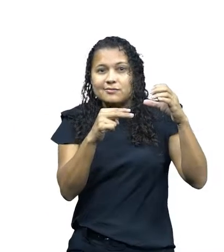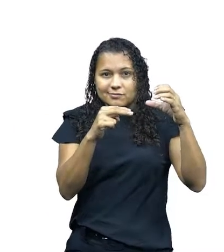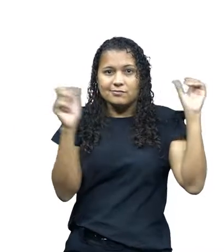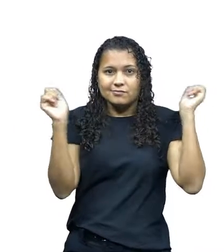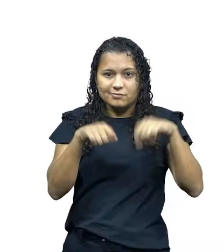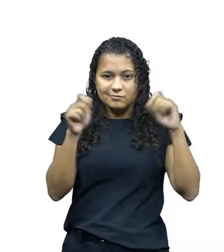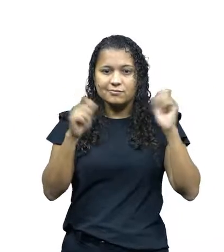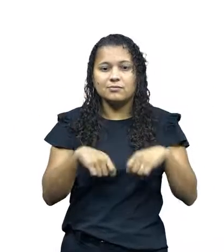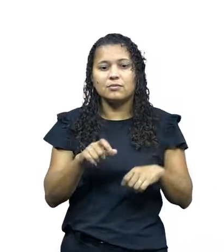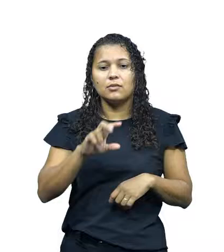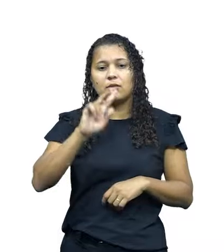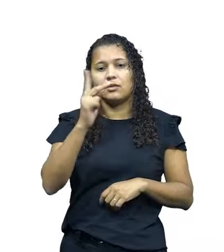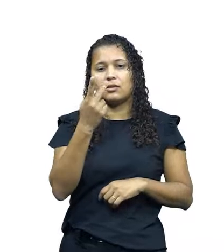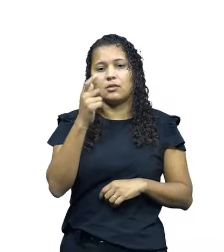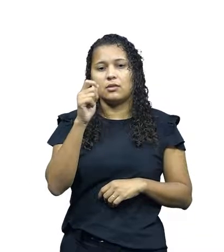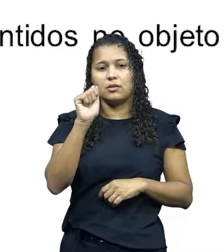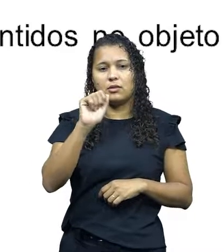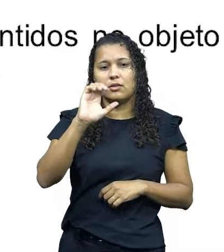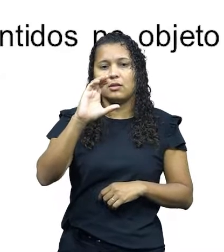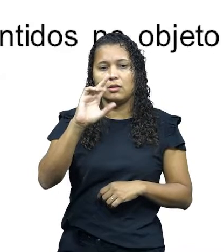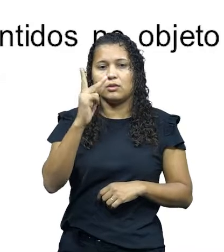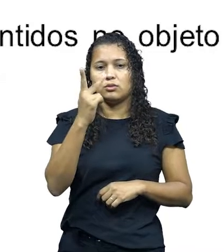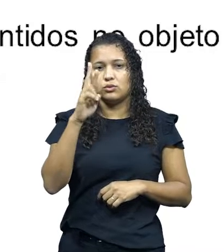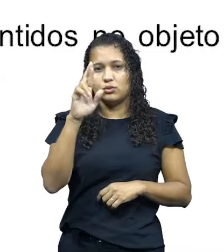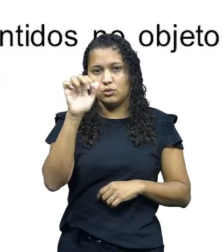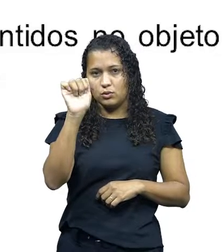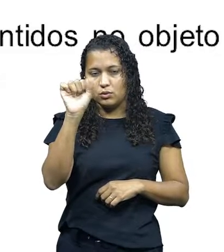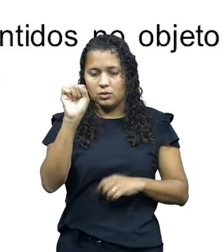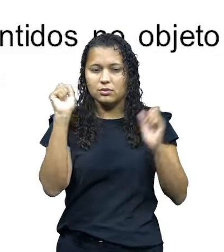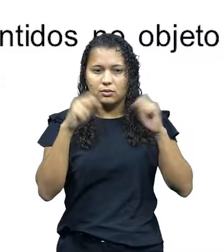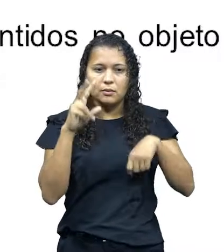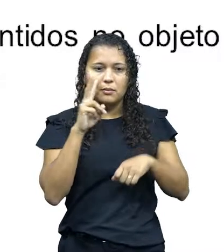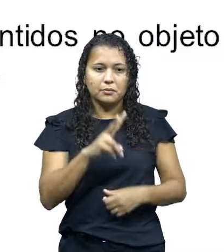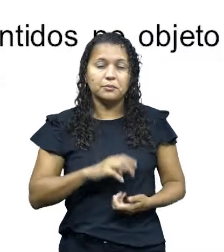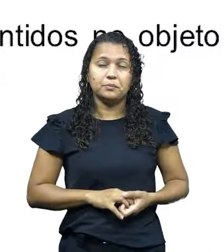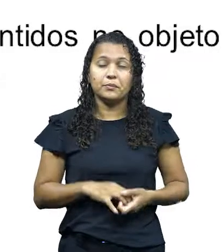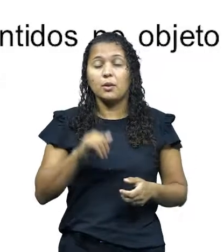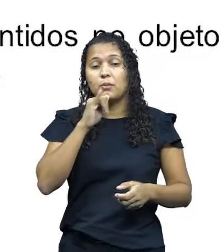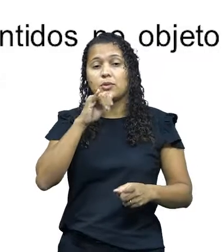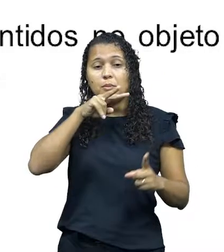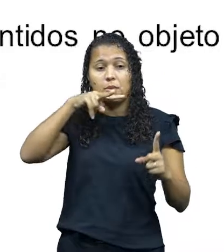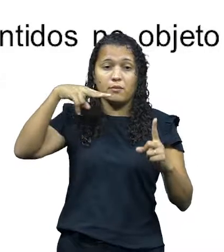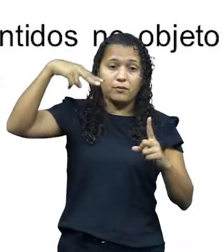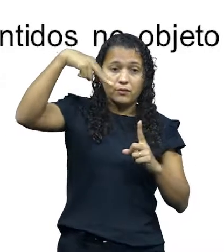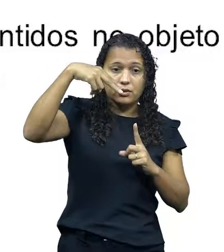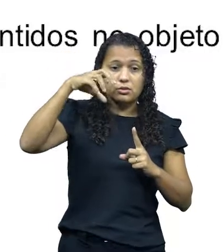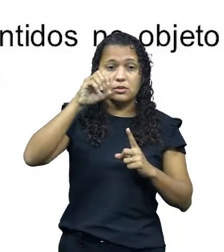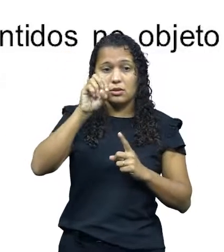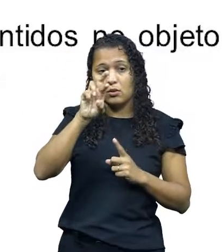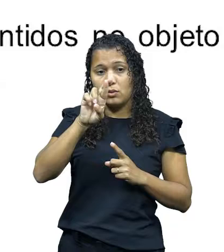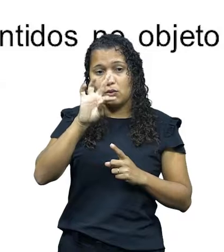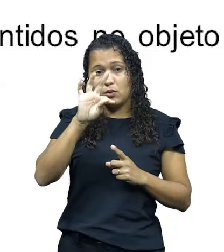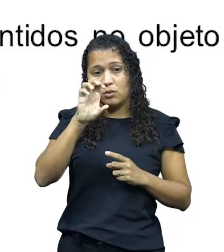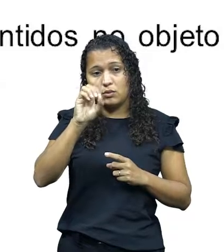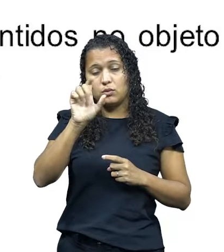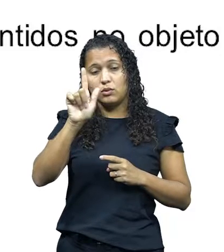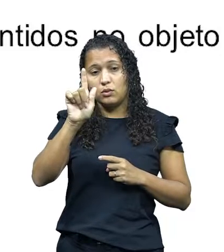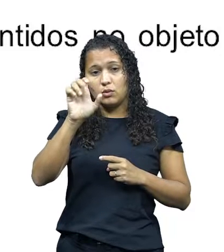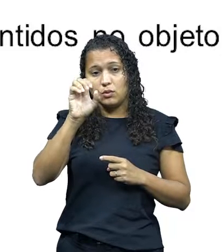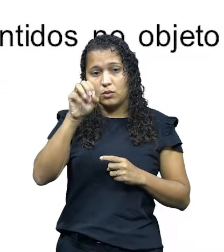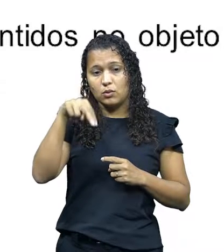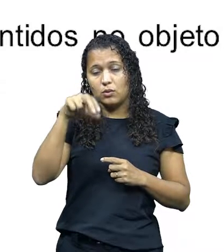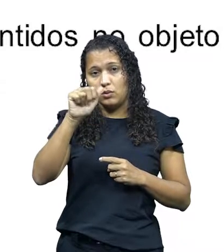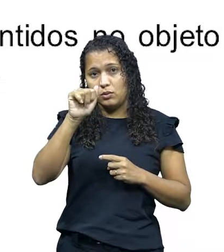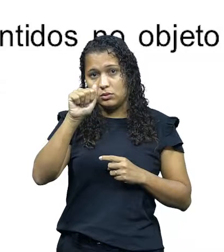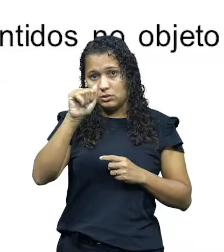a interna com as achuras aparentes. Nas vistas ortogonais, que é uma representação gráfica de um objeto num plano, né, em